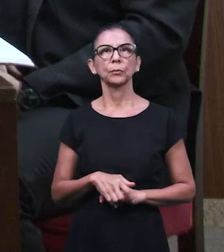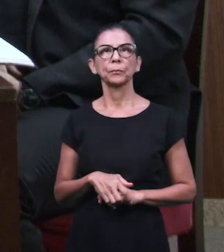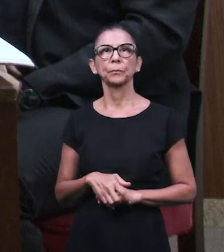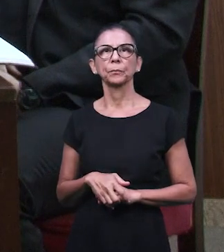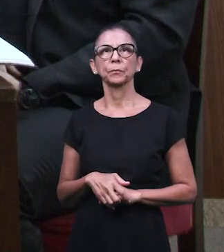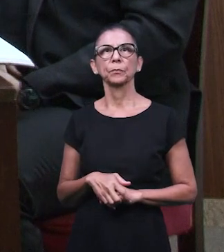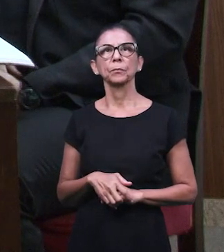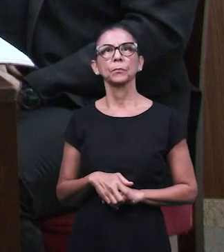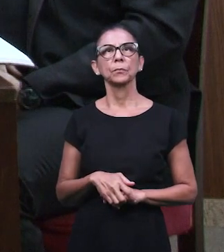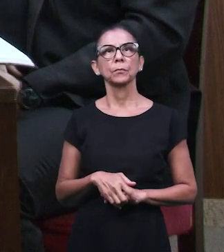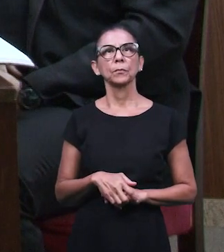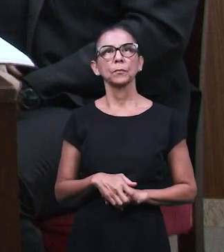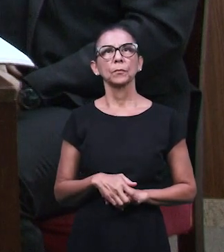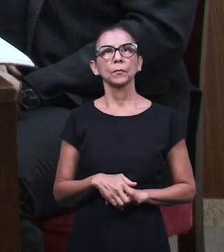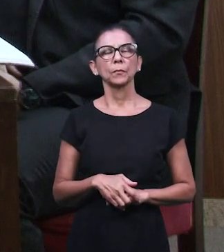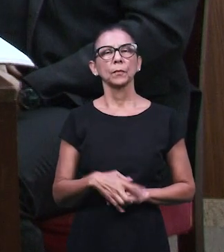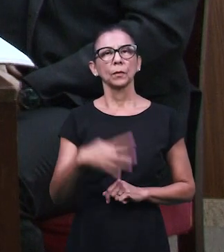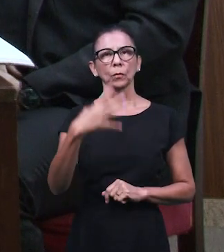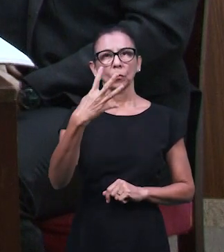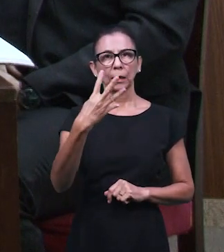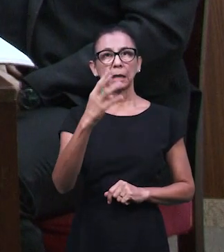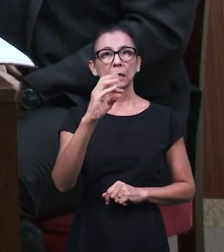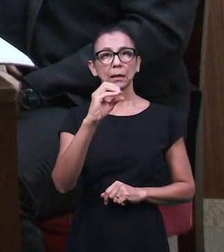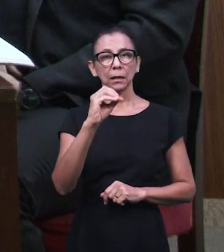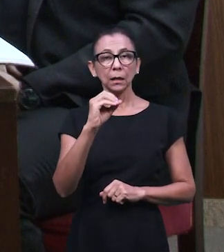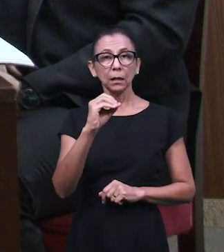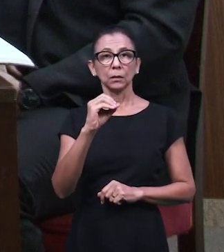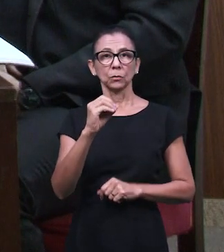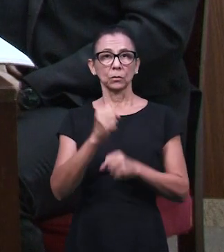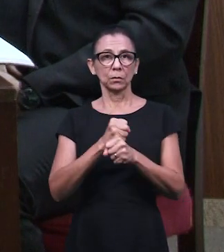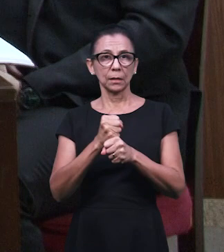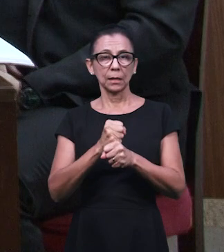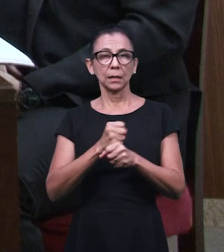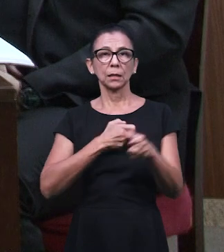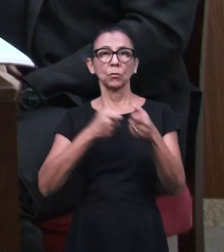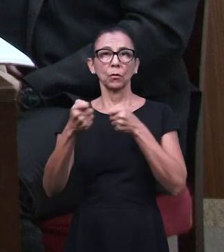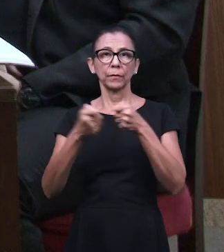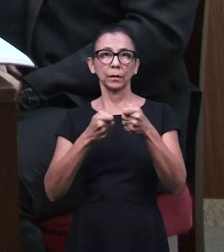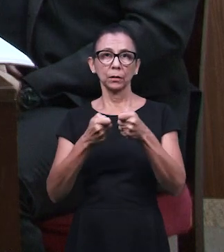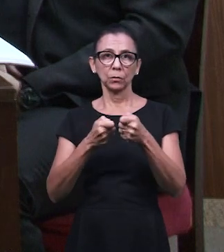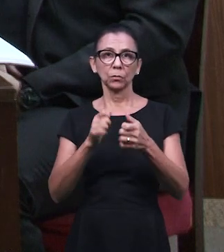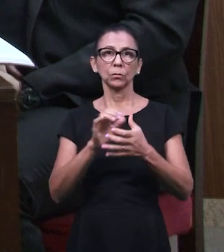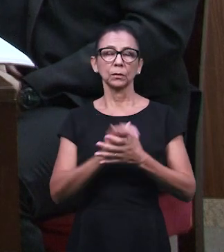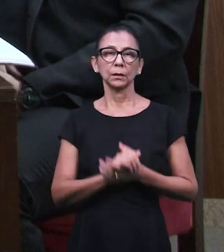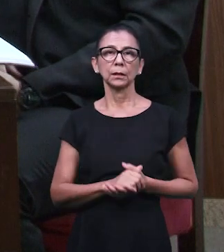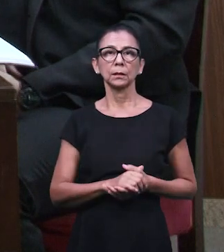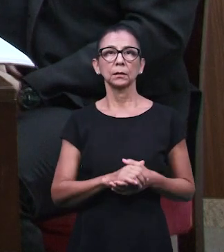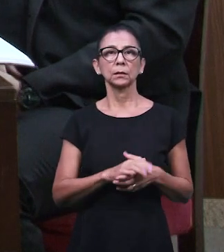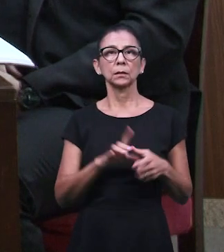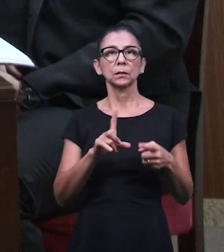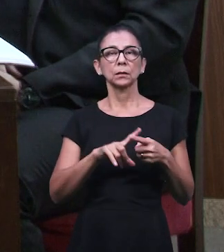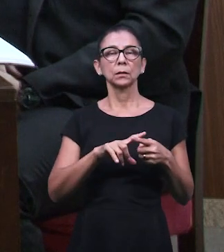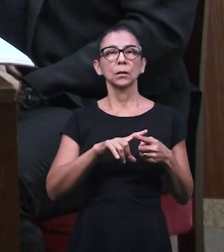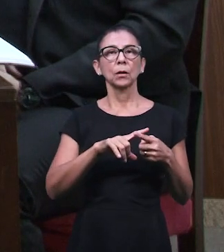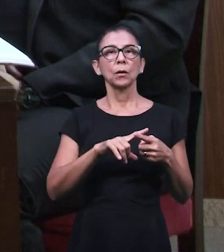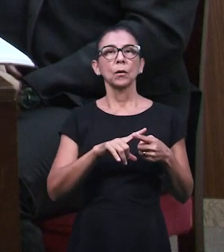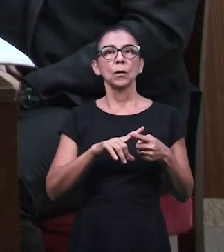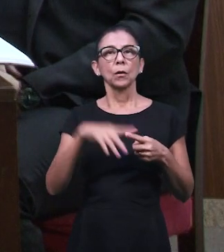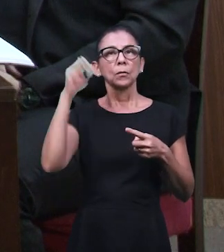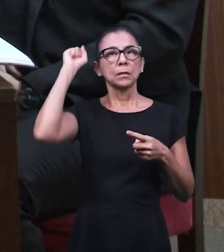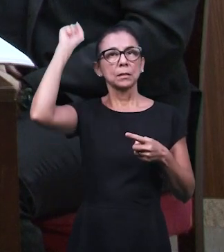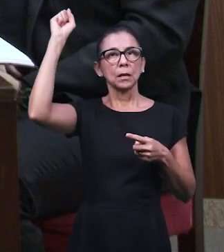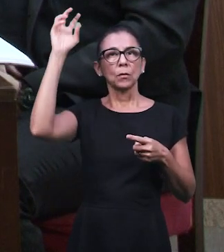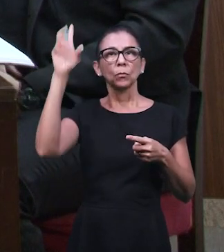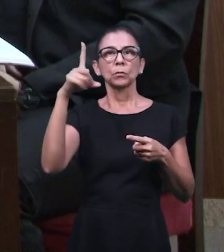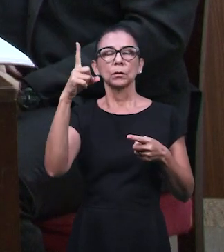tanto Saul quanto Davi e Salomão, nesse período, eles foram provados. Mas a grande diferença é